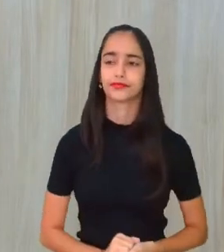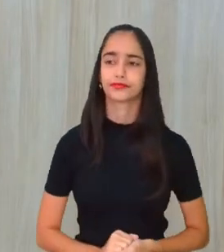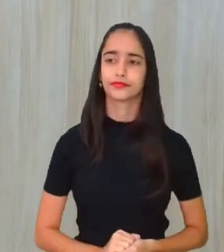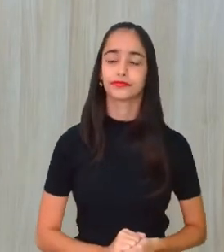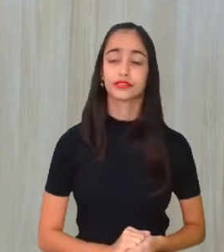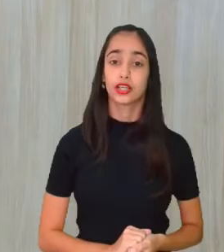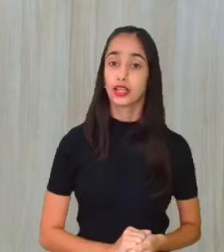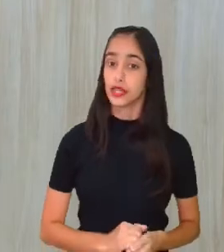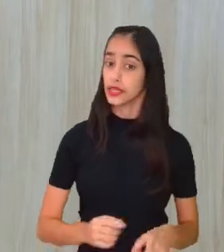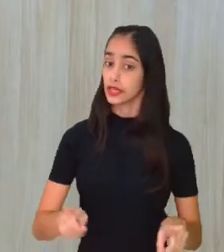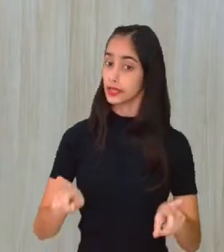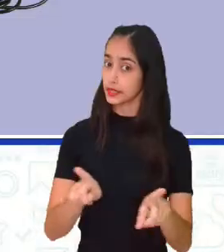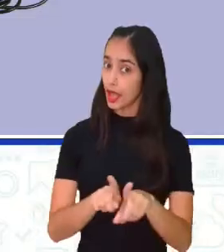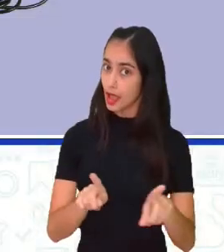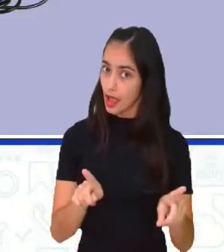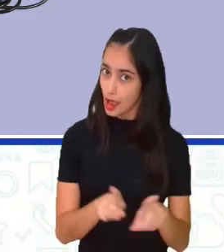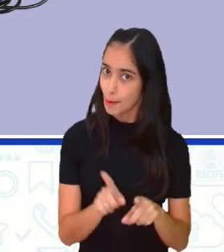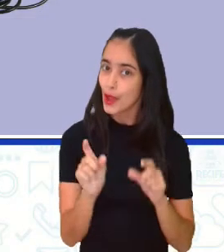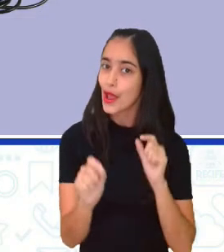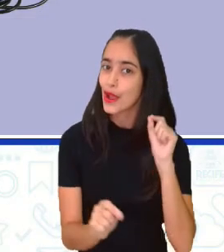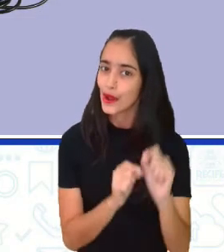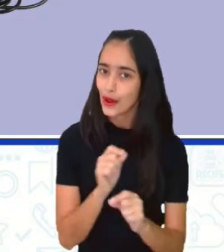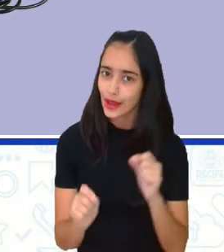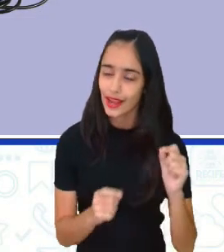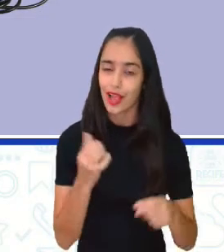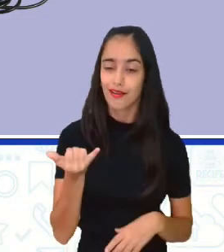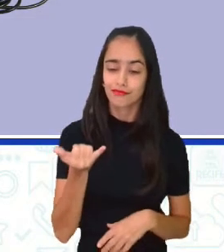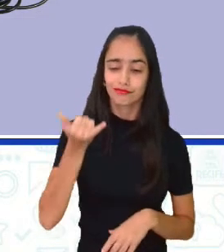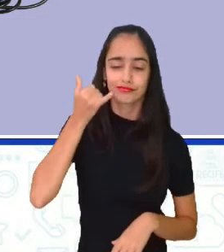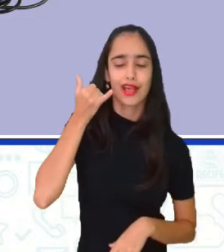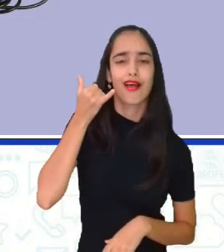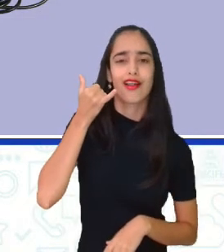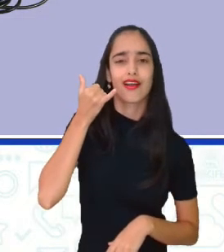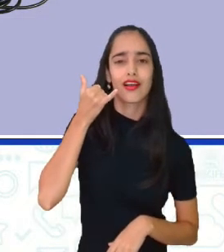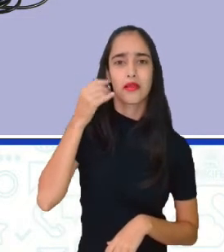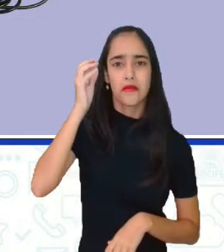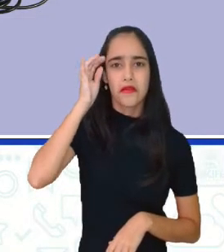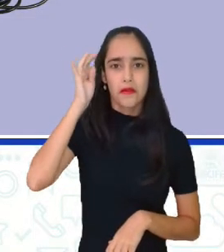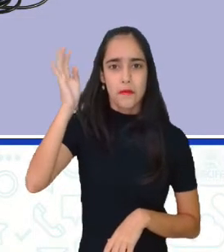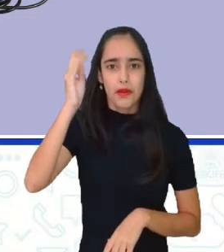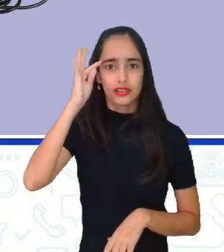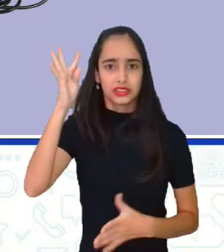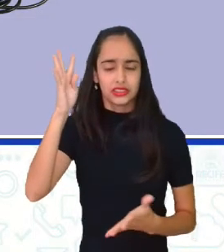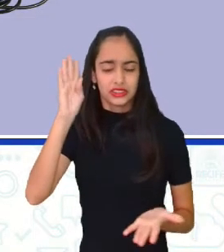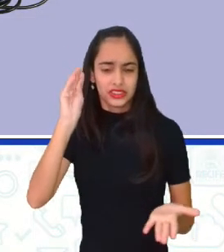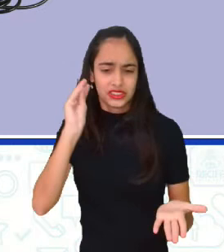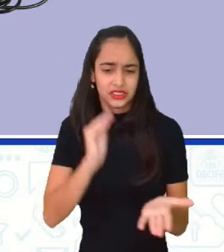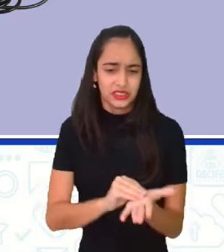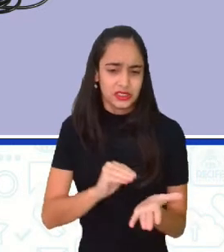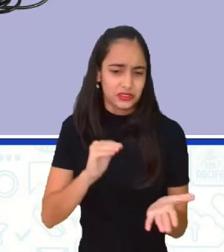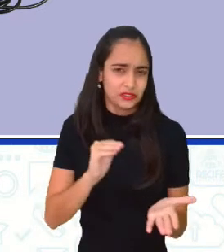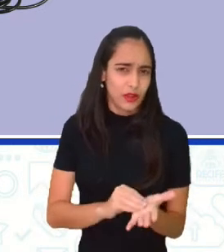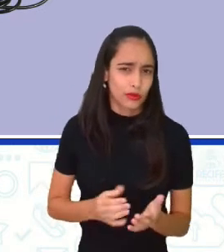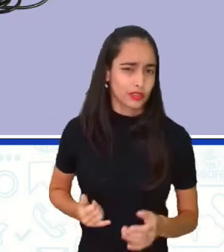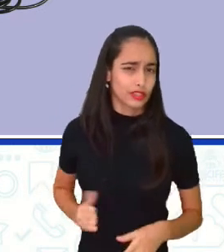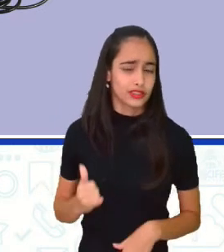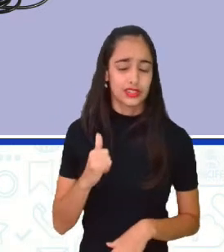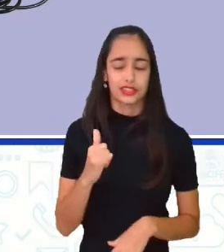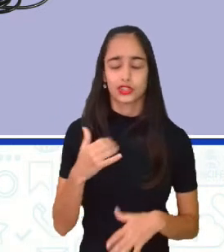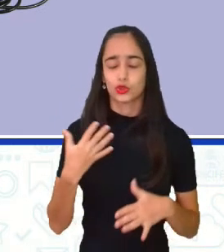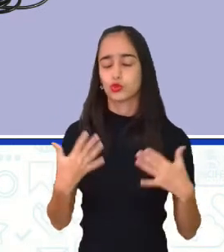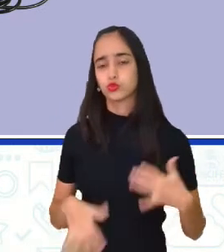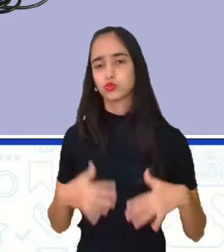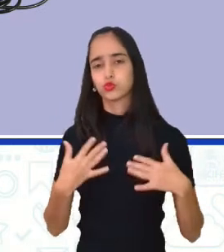famoso celular, pessoal. Imaginem quando falta energia, a gente fica sem comunicação, né? A gente já fica